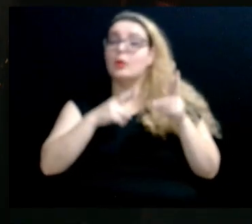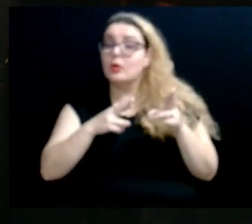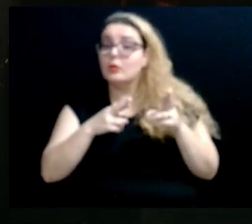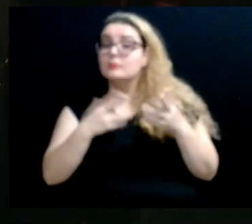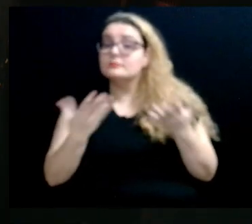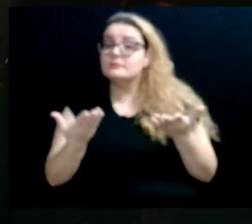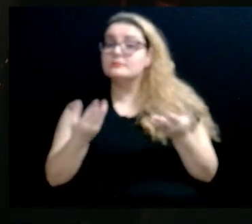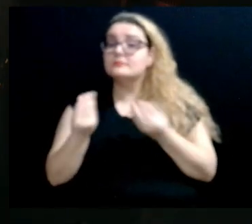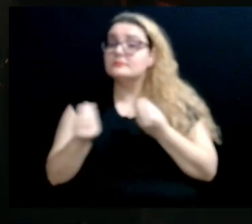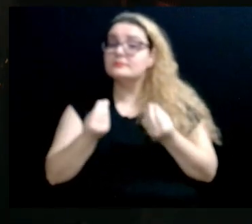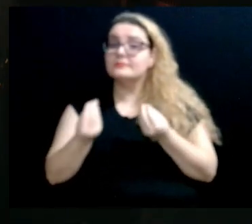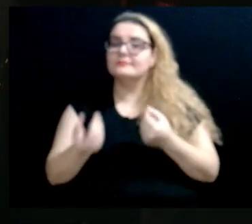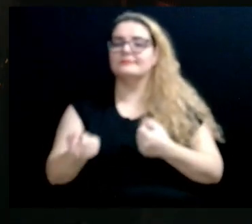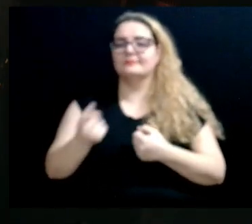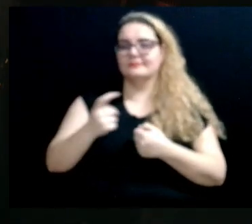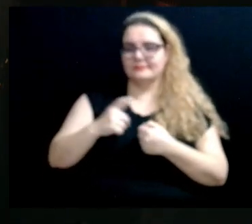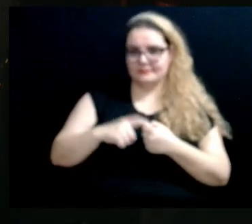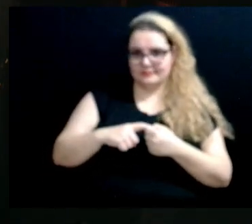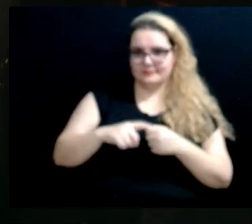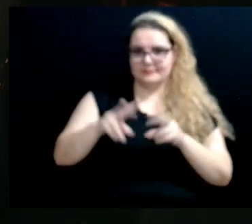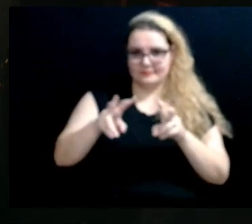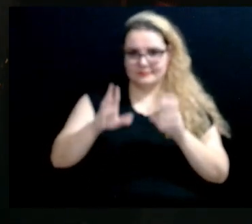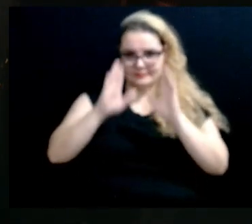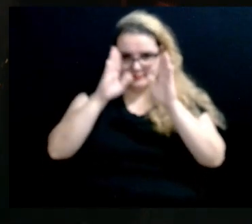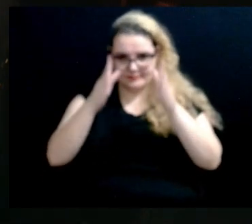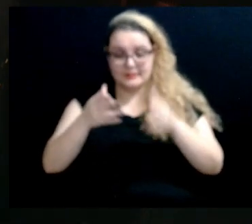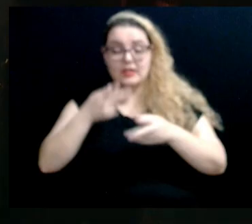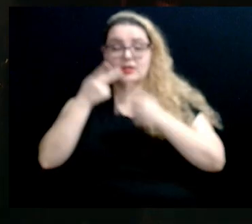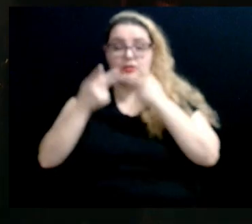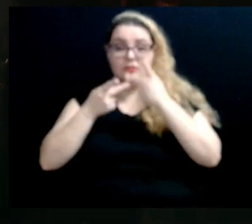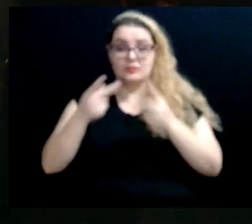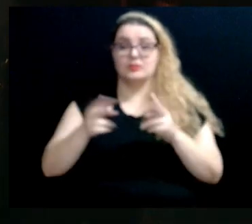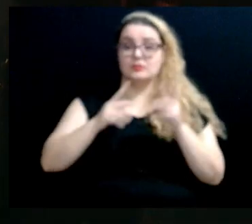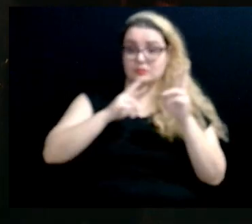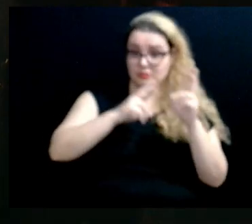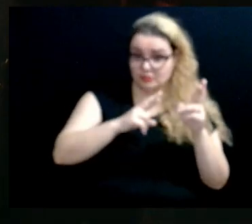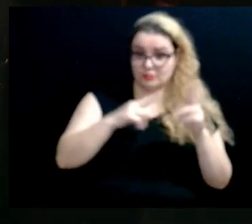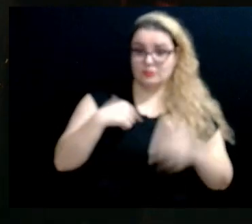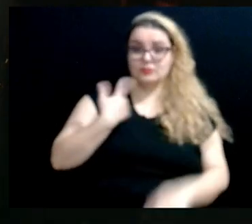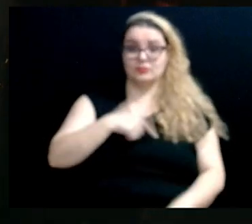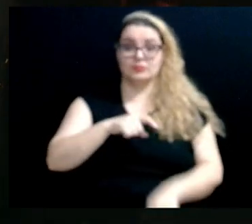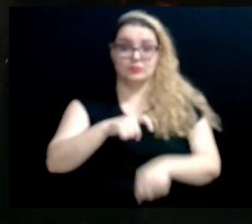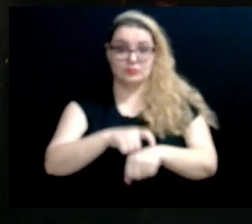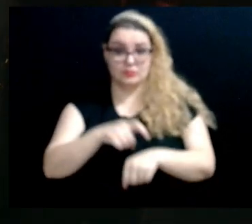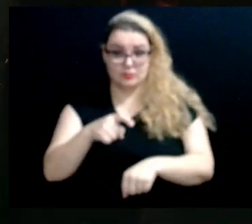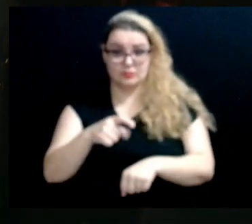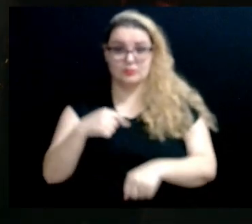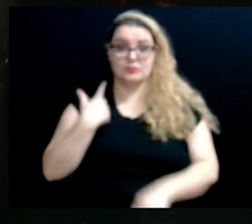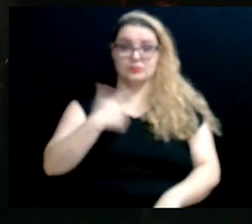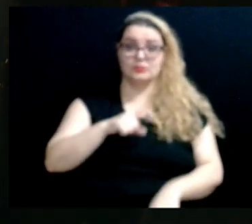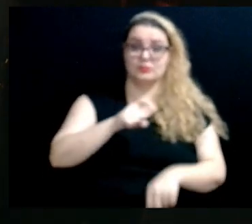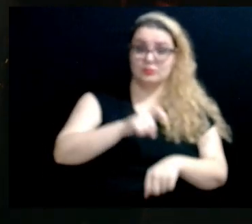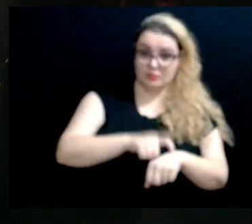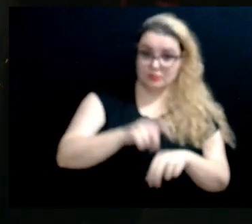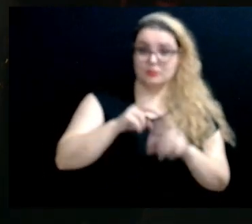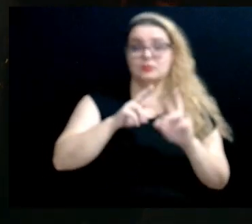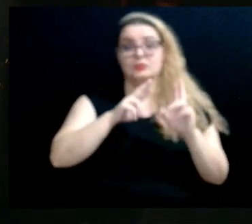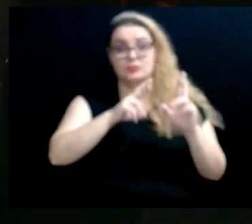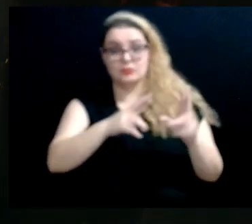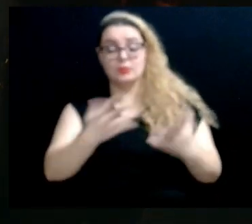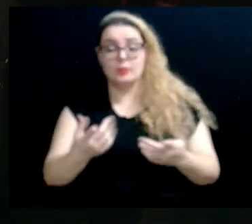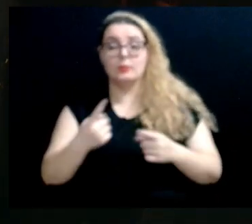gente volta então para o nosso tema central, a gente vai falar do sono e do nosso tempo e do nosso sono, porque de acordo